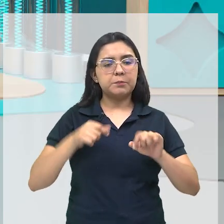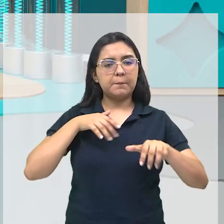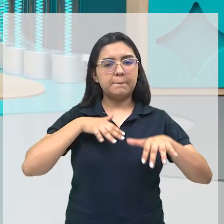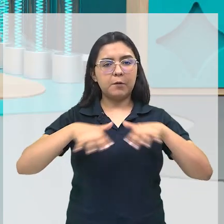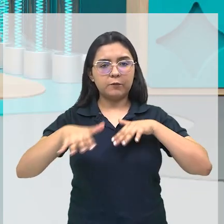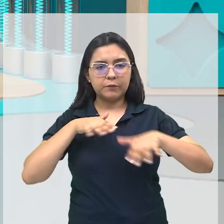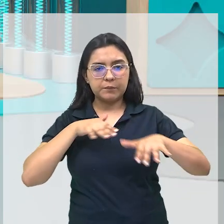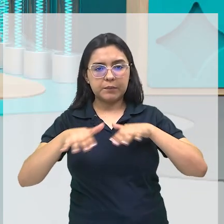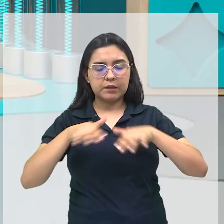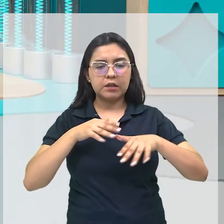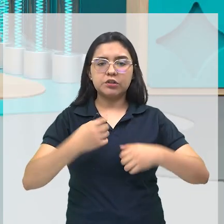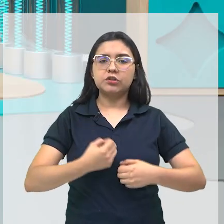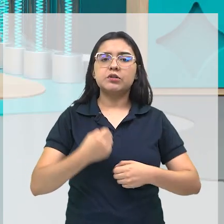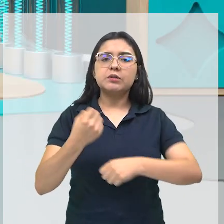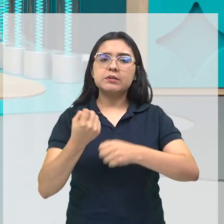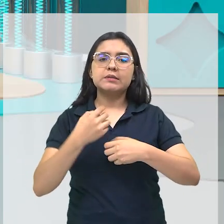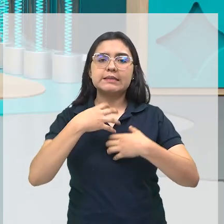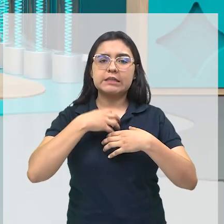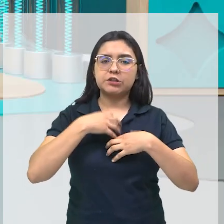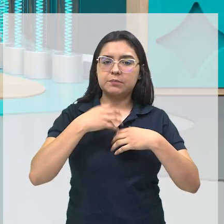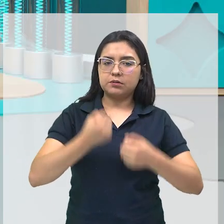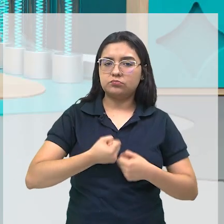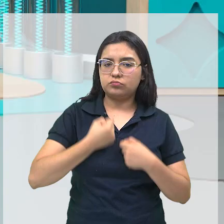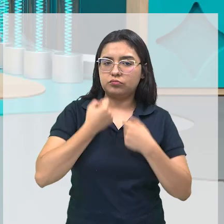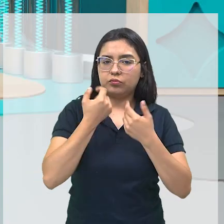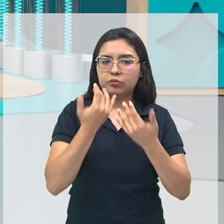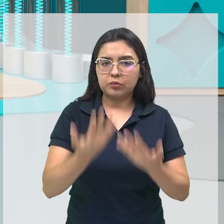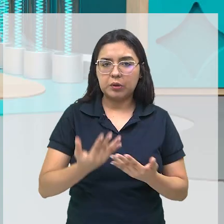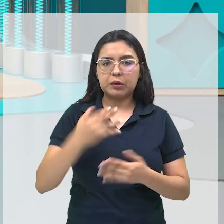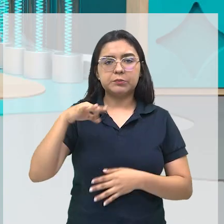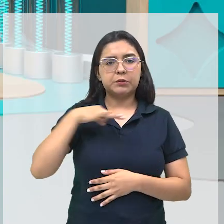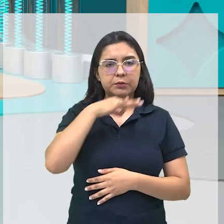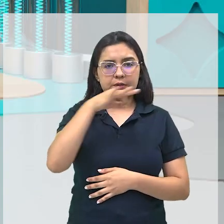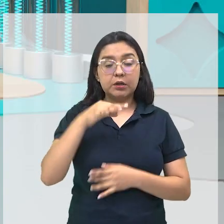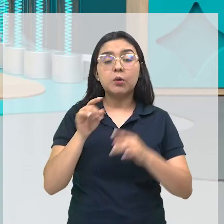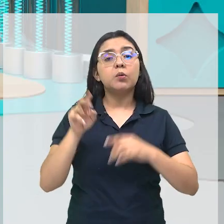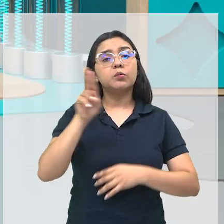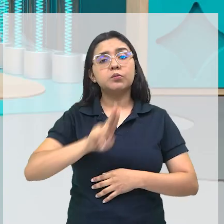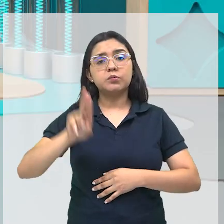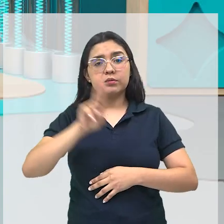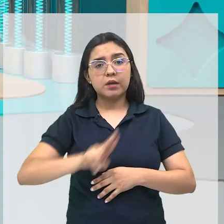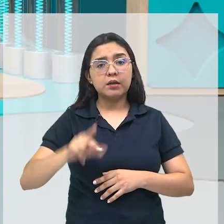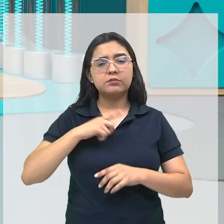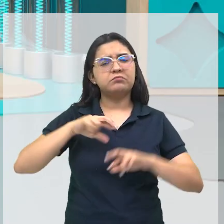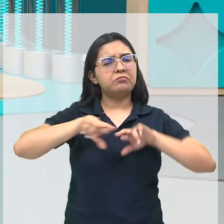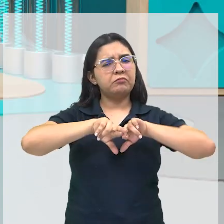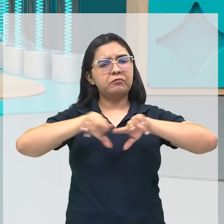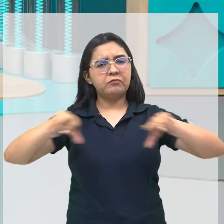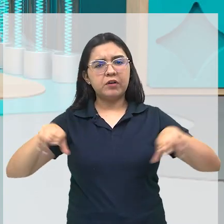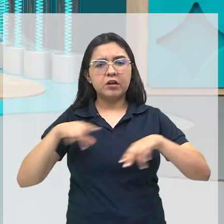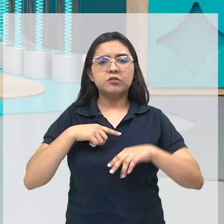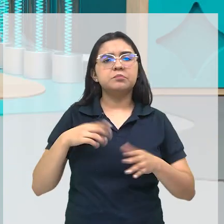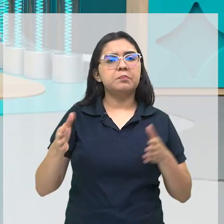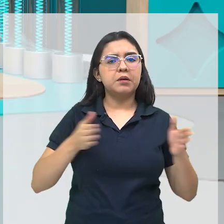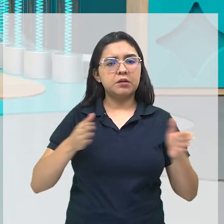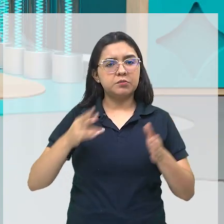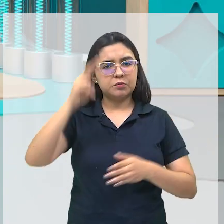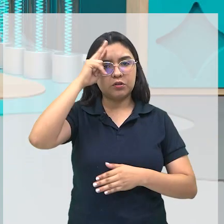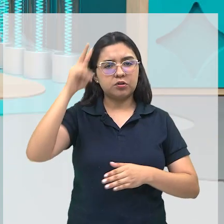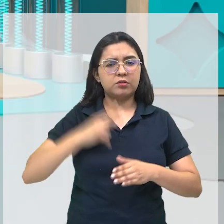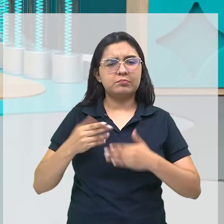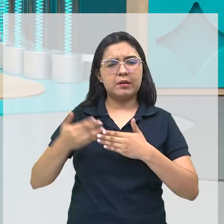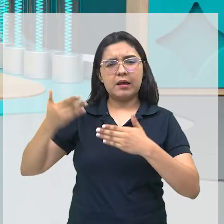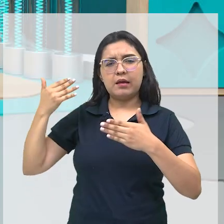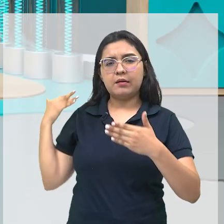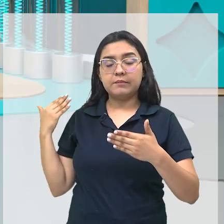de expressar sentimentos, espiritualidade, usada em diversos momentos da história, que a gente vai conhecer